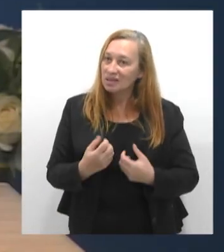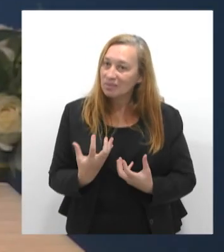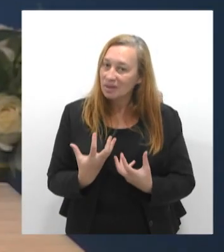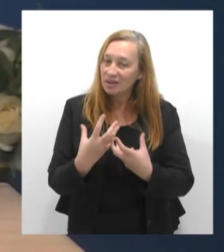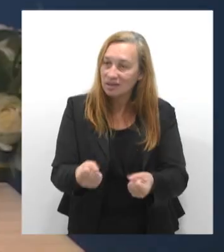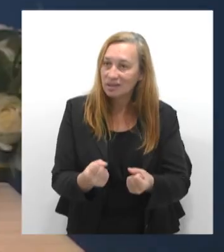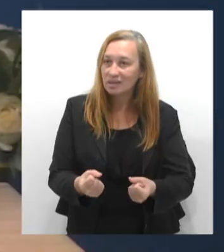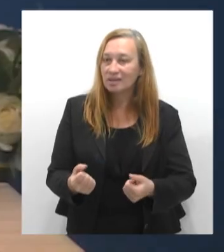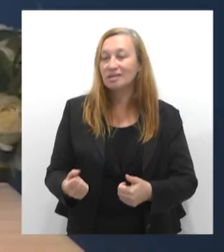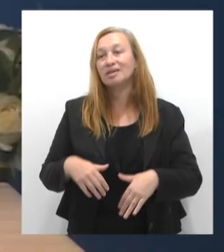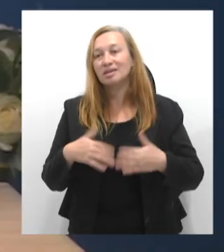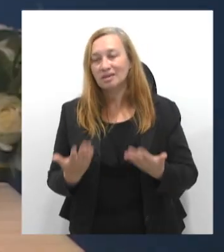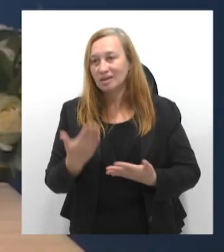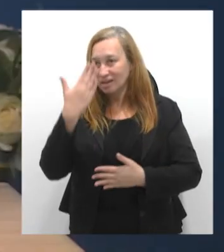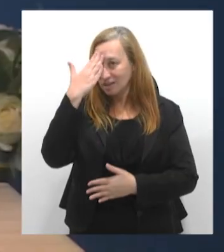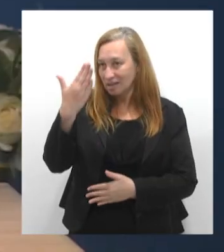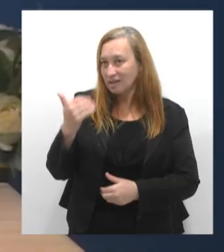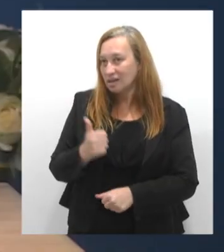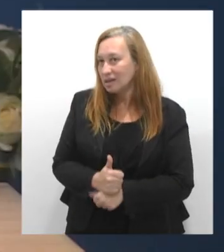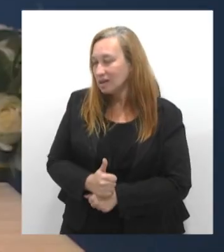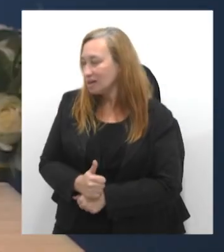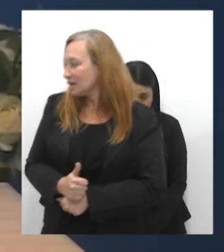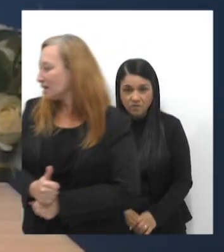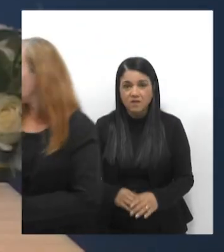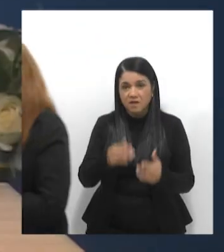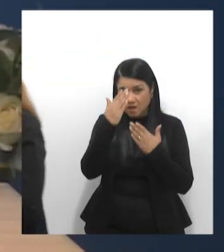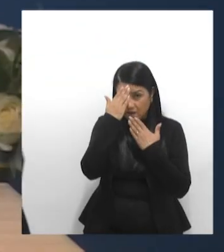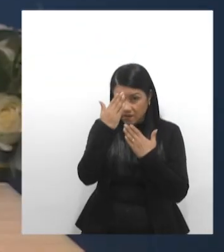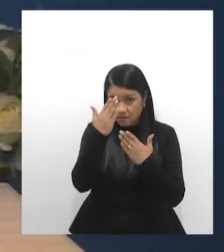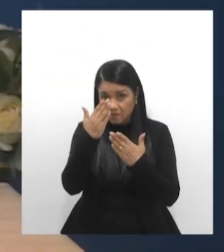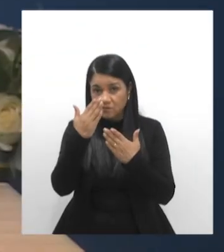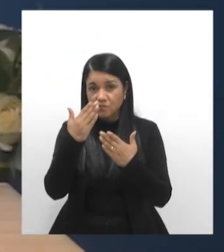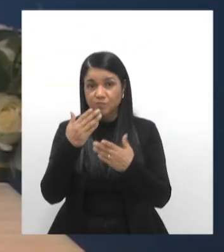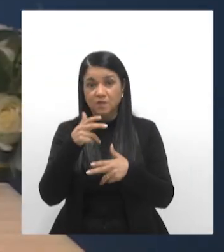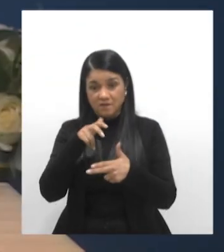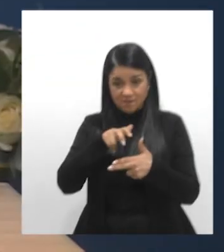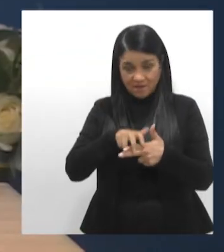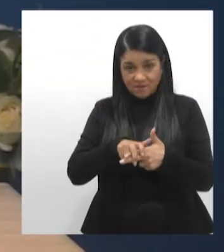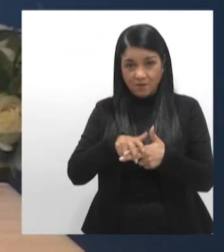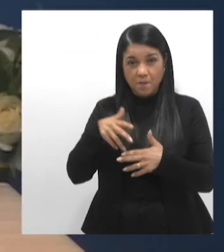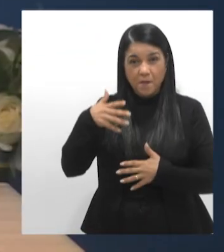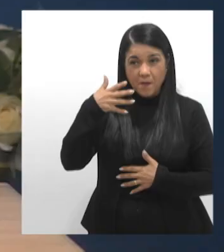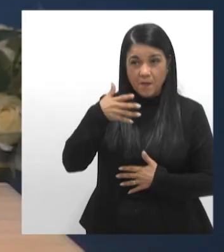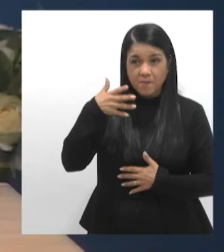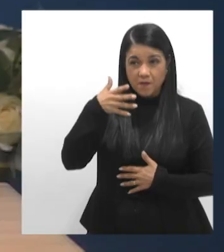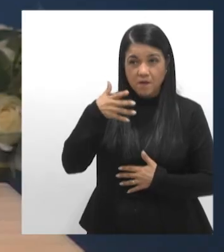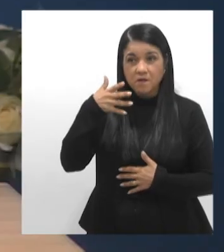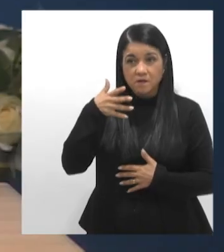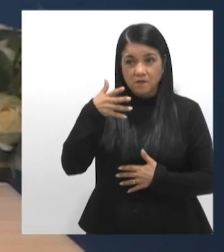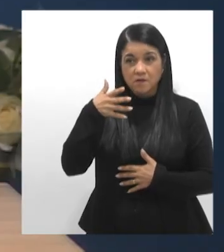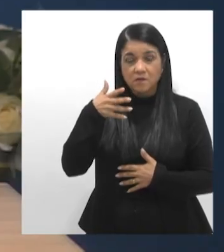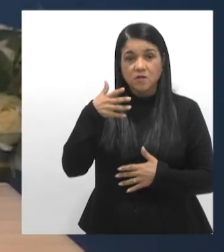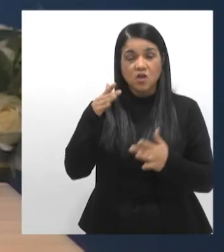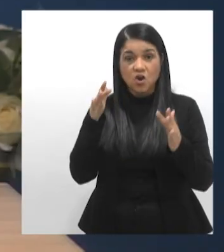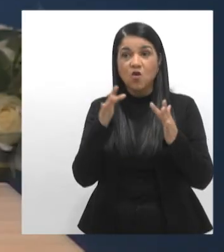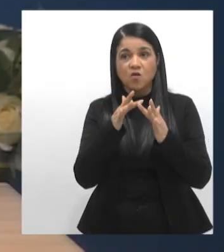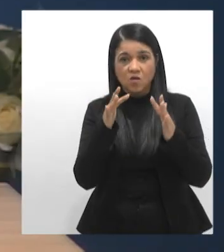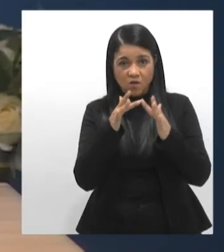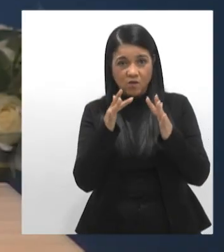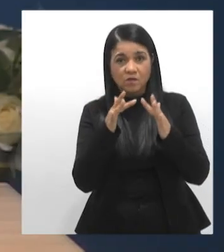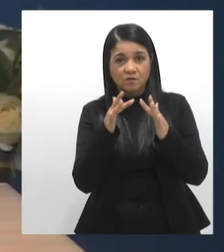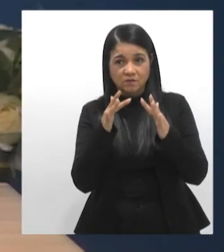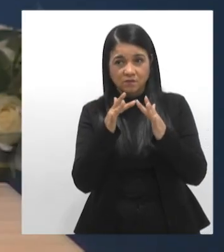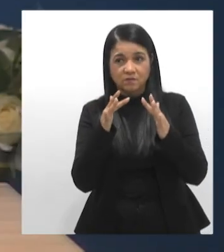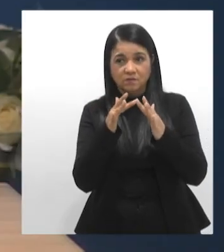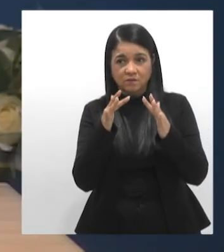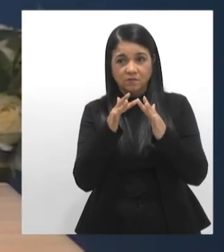delas. Então, agradeço demais poder sentar aqui. Tive contato com